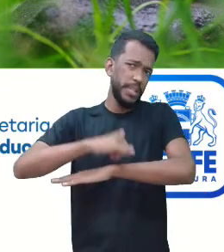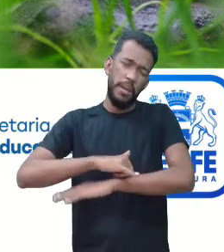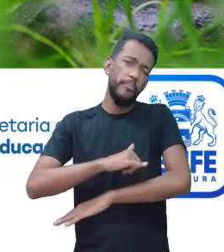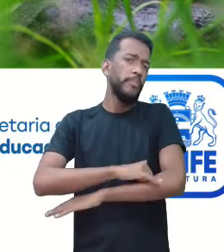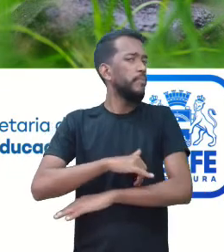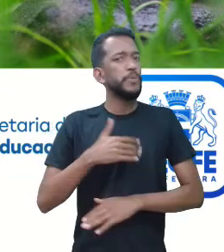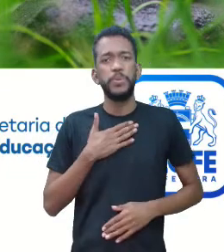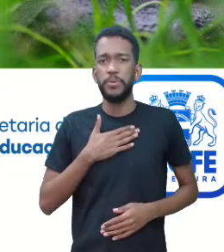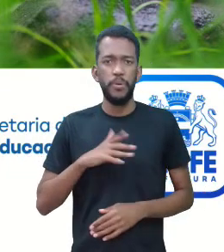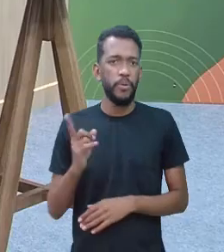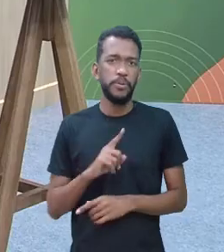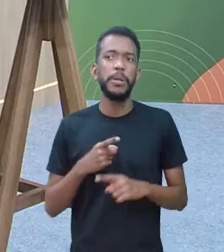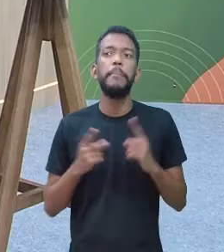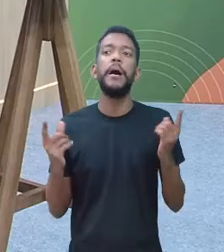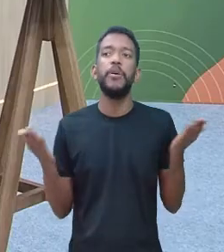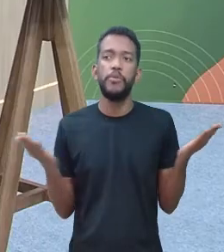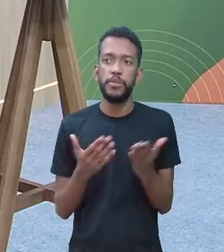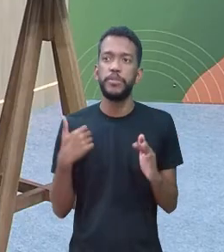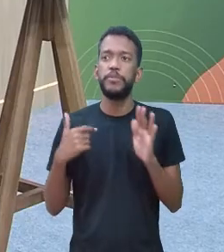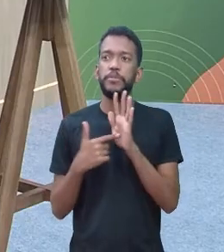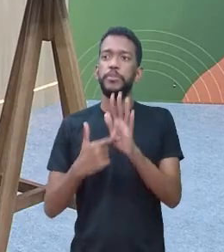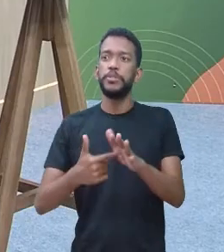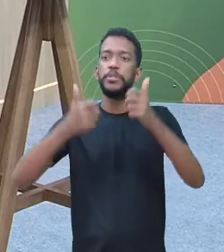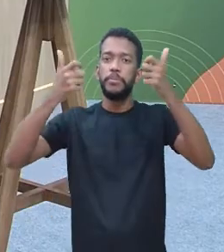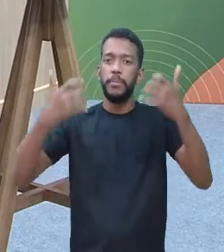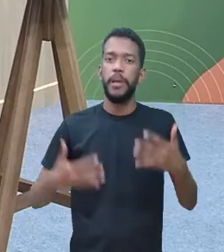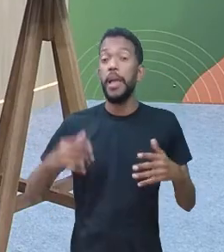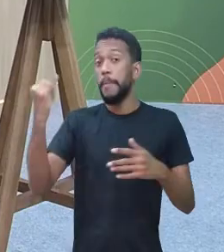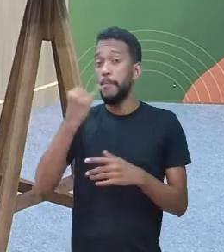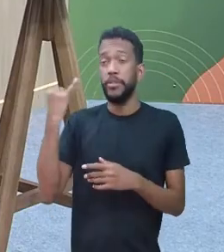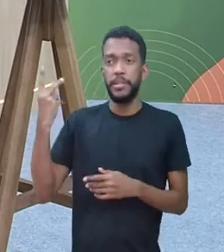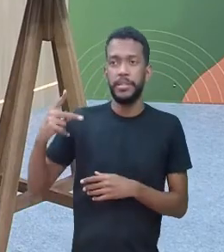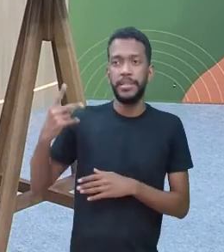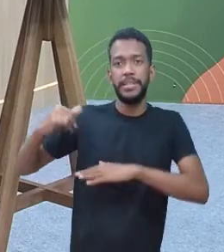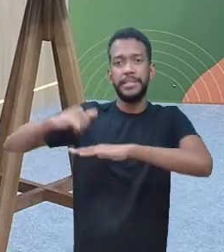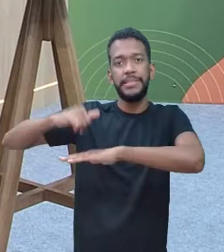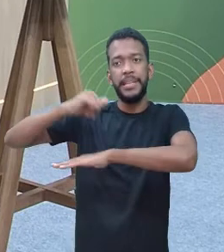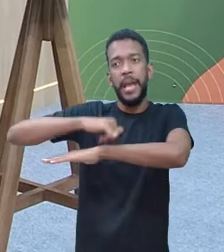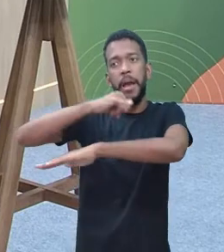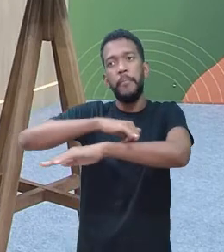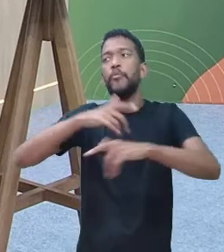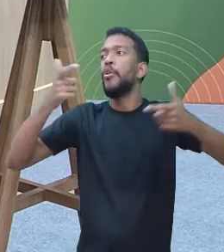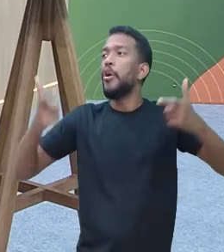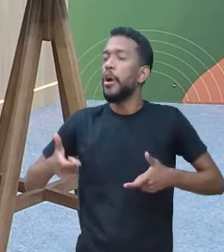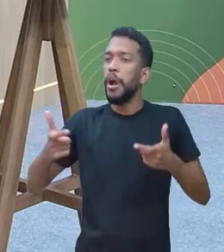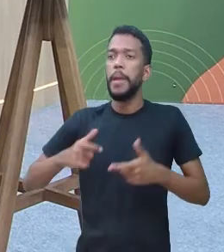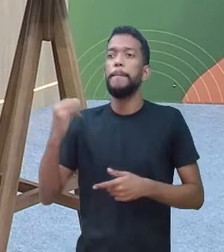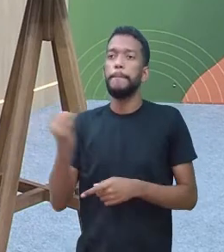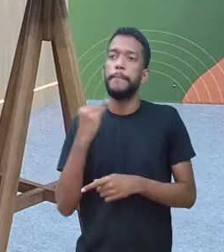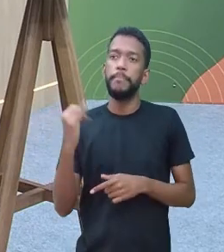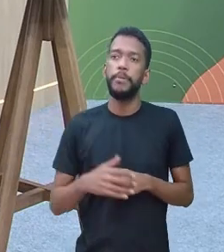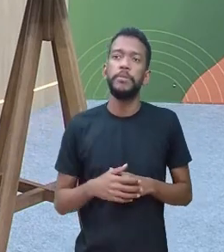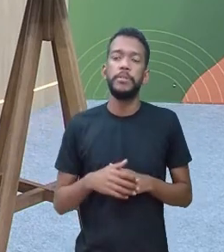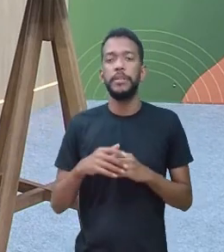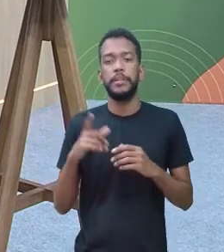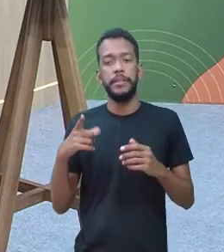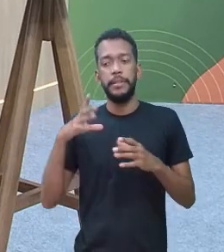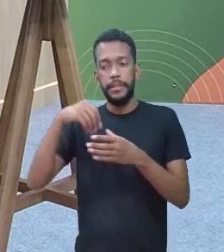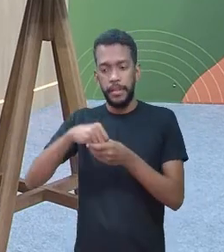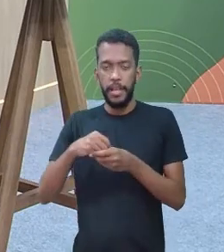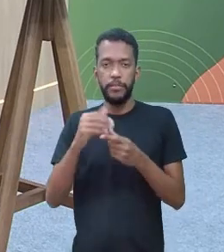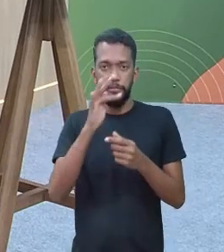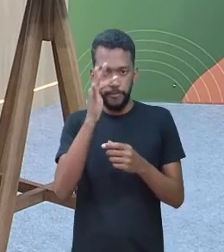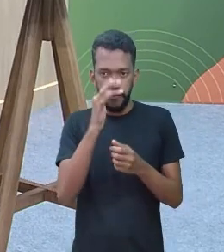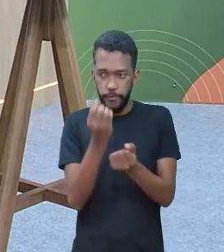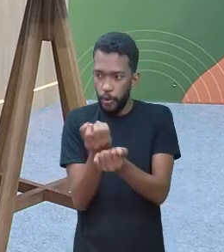dos sapos, mas eu hoje vou trazer para vocês a importância deles em determinados ambientes. Na horta, no